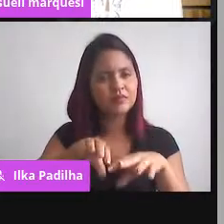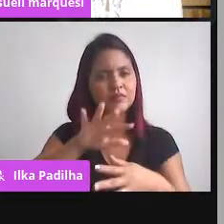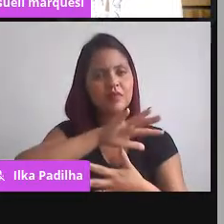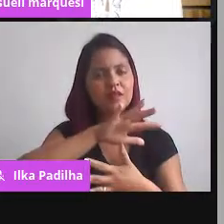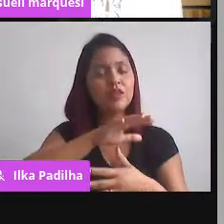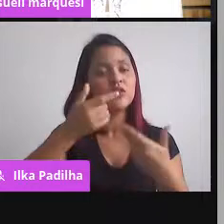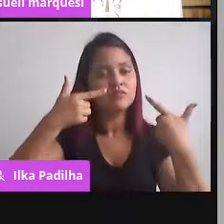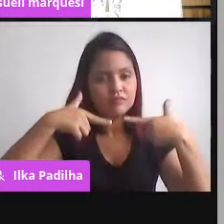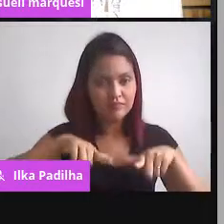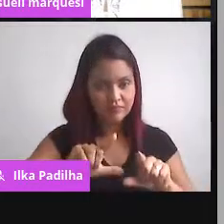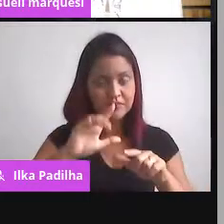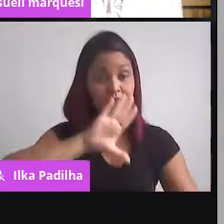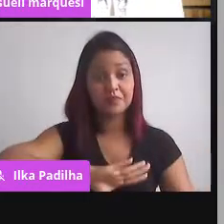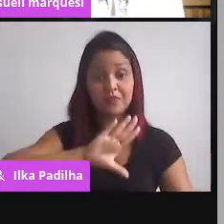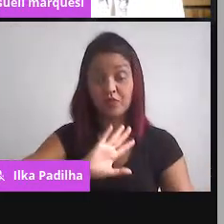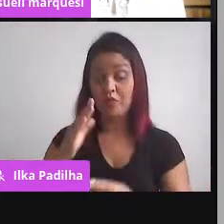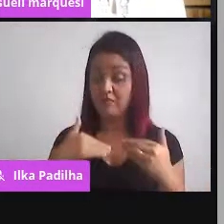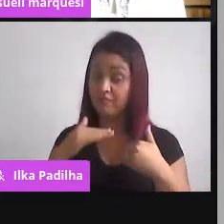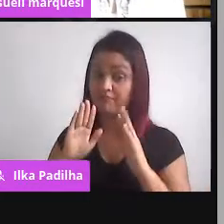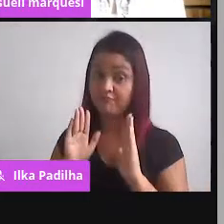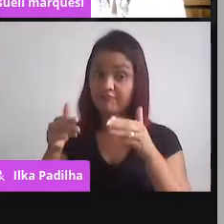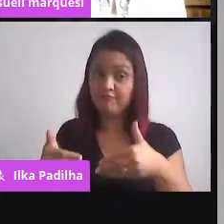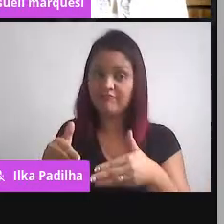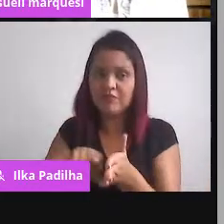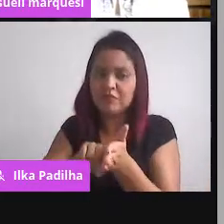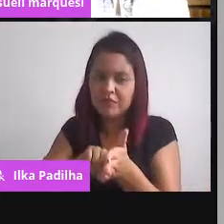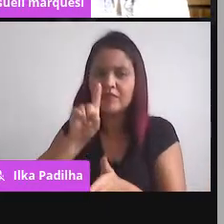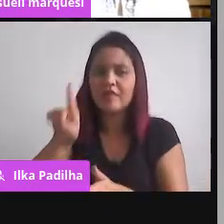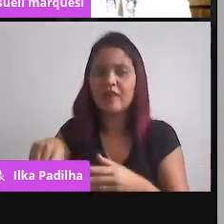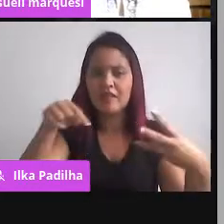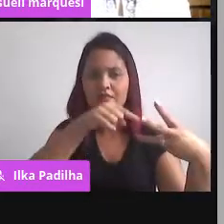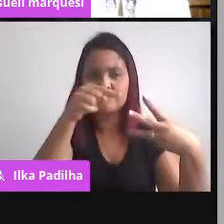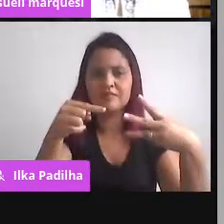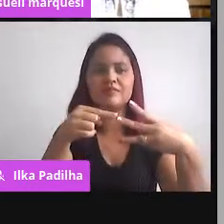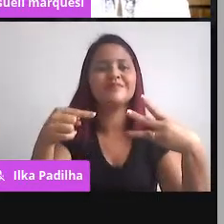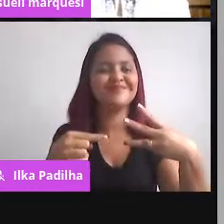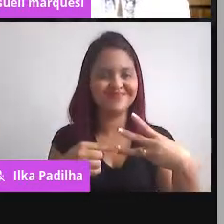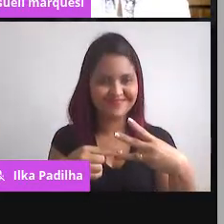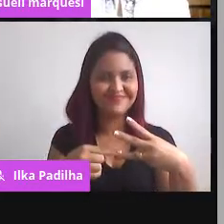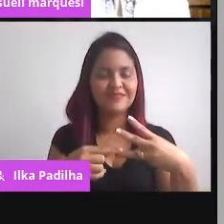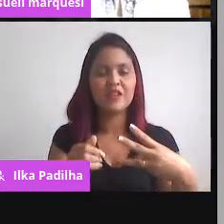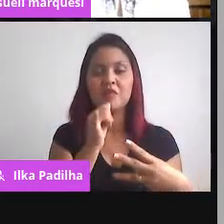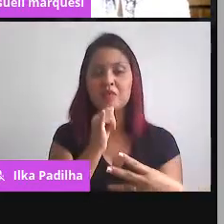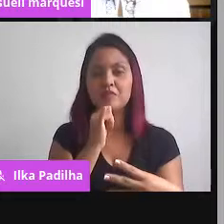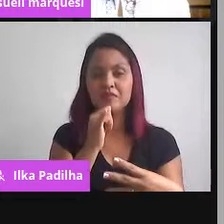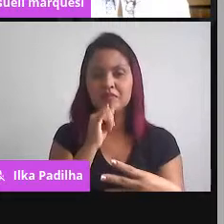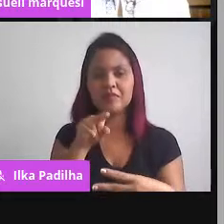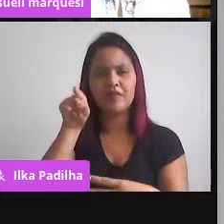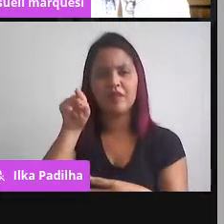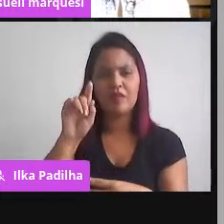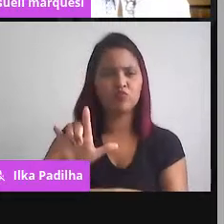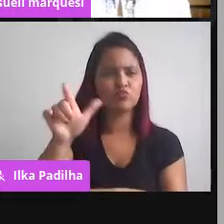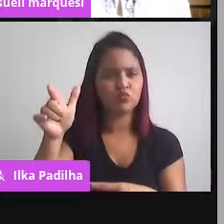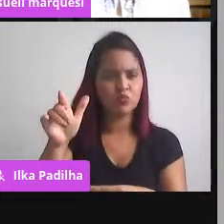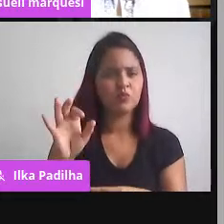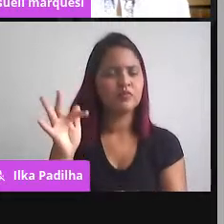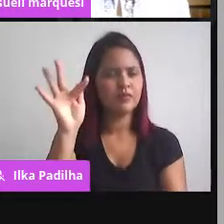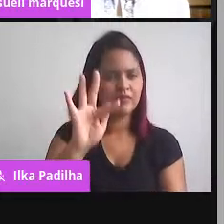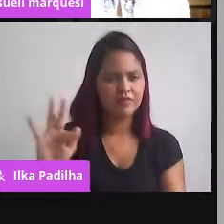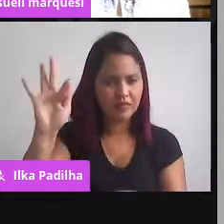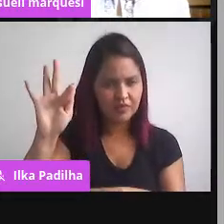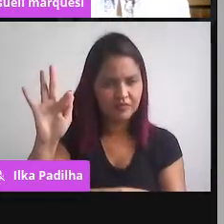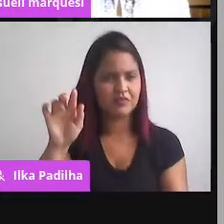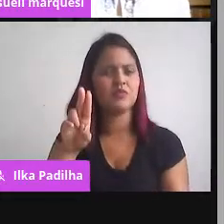trabalho nas duas últimas linhas, né? Se nós pegarmos, por exemplo, da Federal de Uberlândia, nós vamos ver